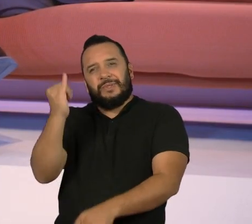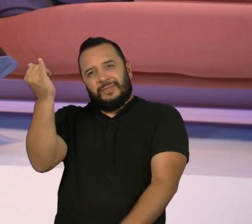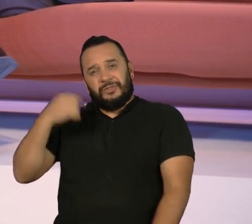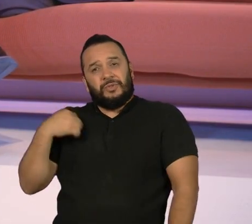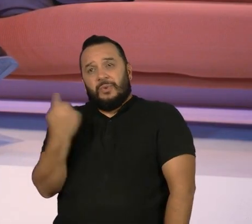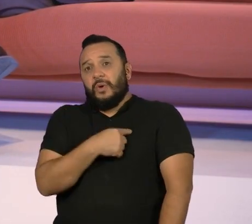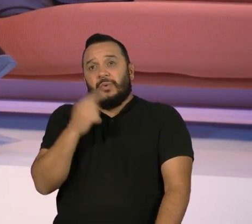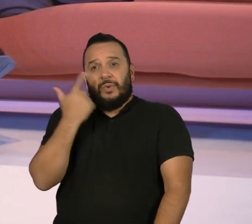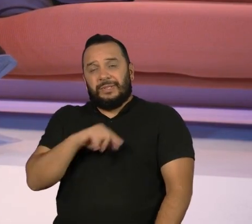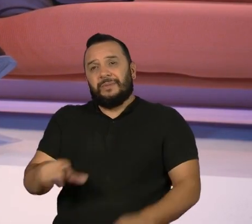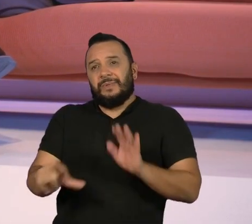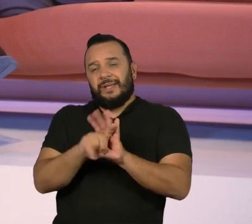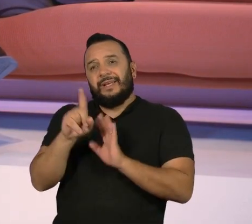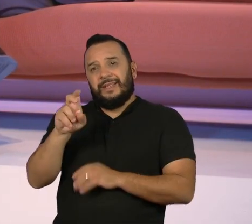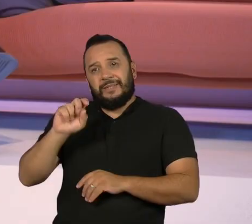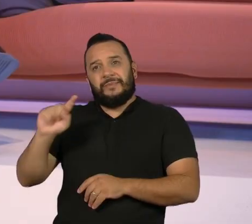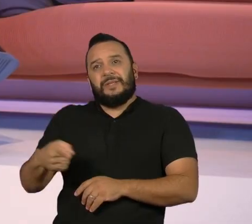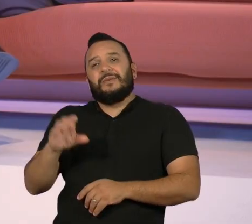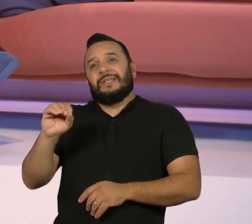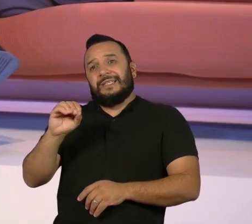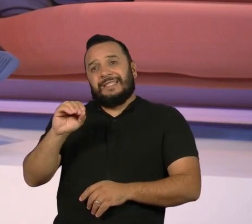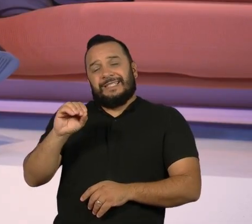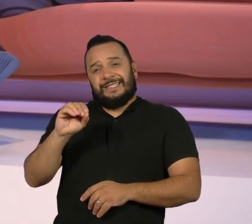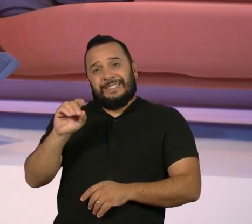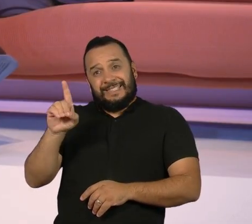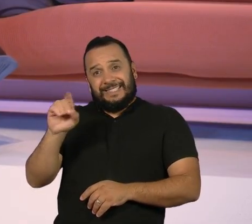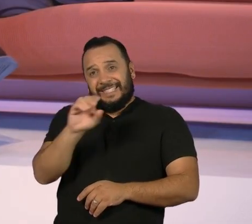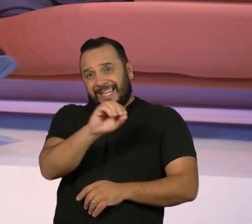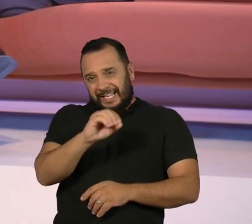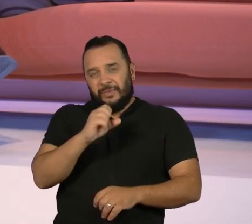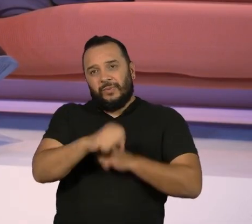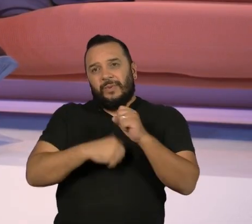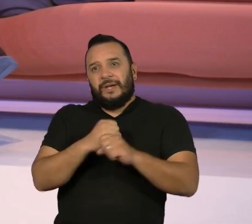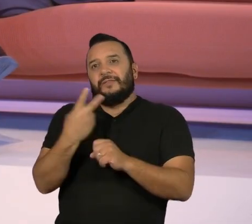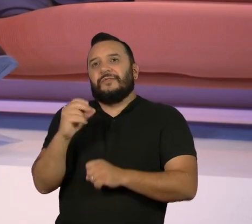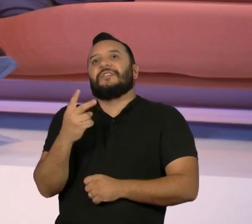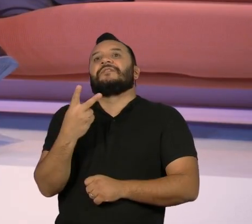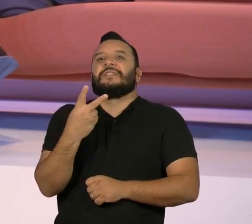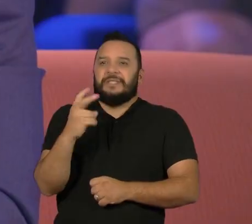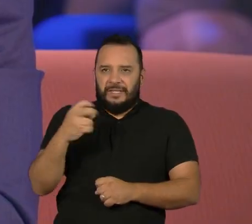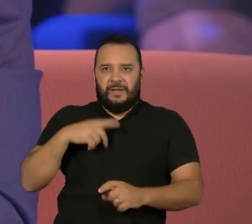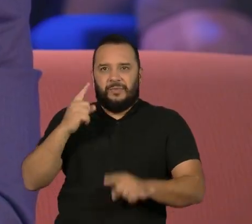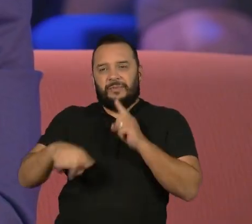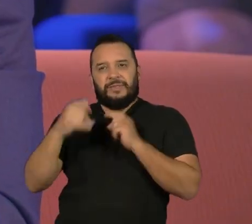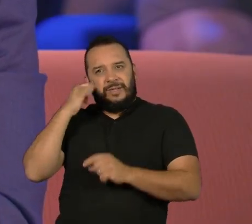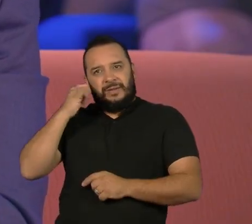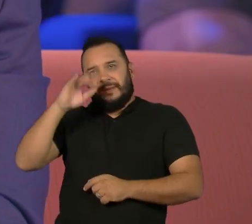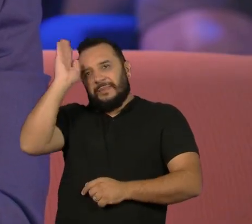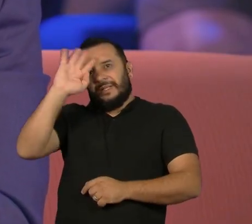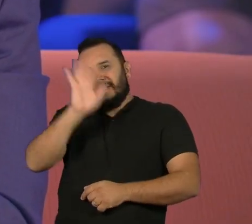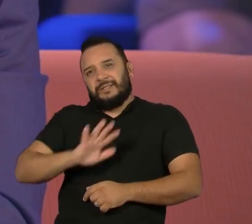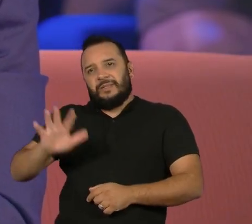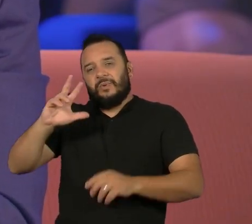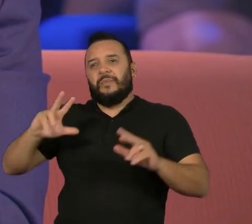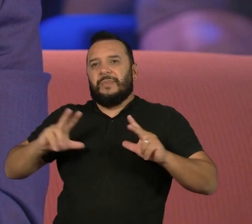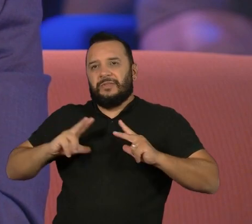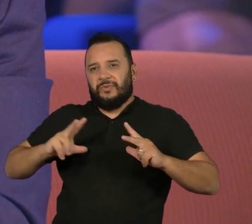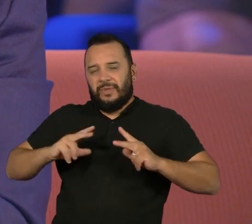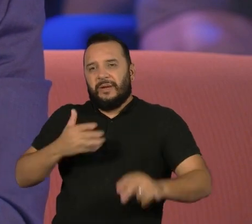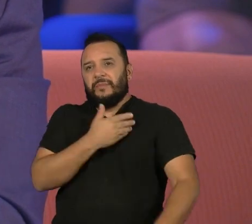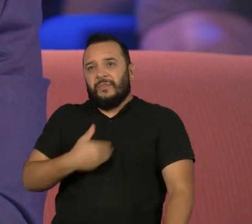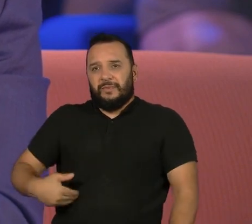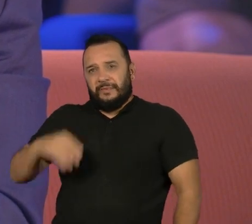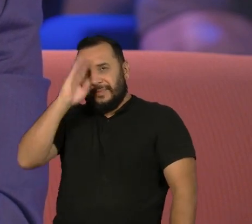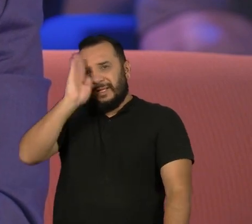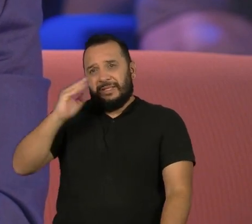ter a Lei 15.100 de 2025, que proíbe o uso de celulares em todas as escolas do Brasil, públicas ou privadas, e o Brasil sai